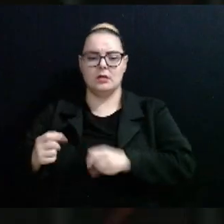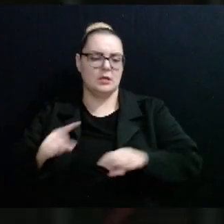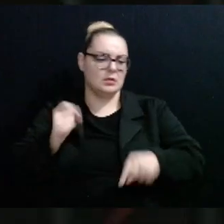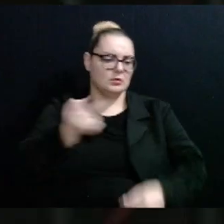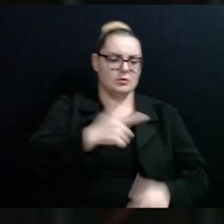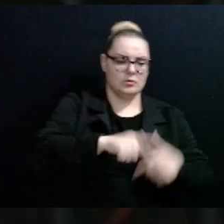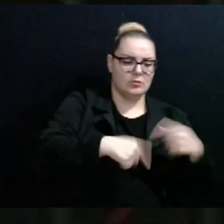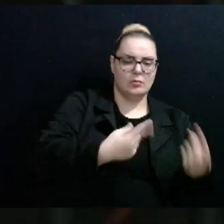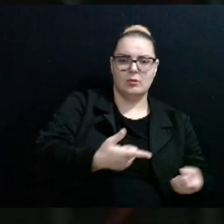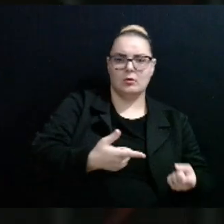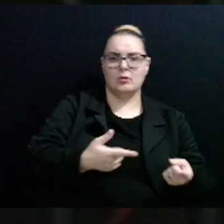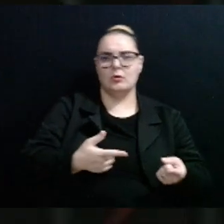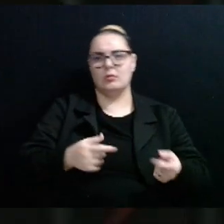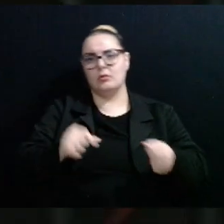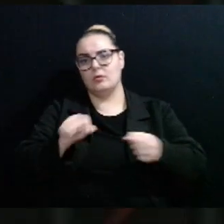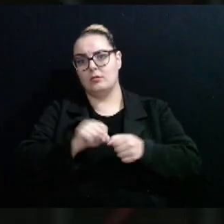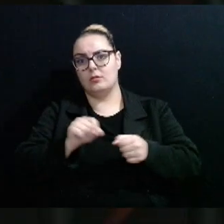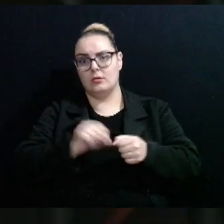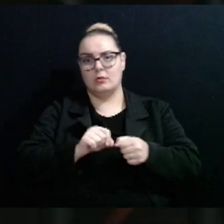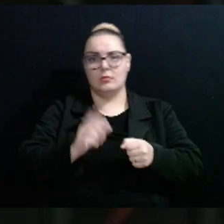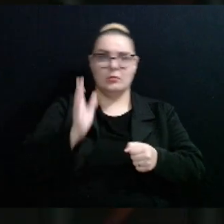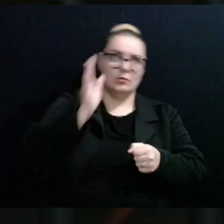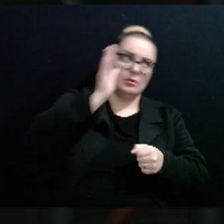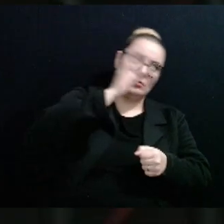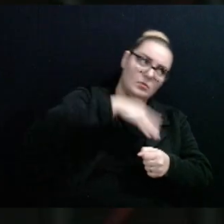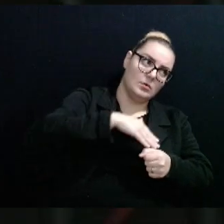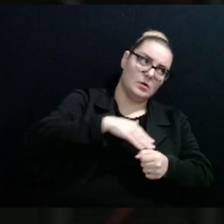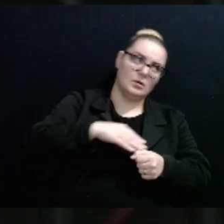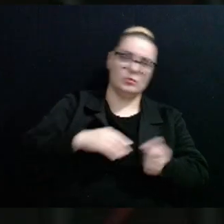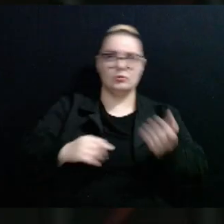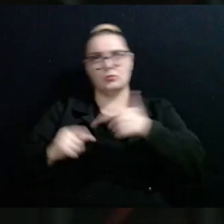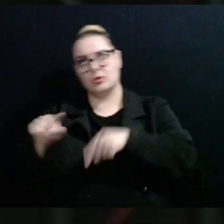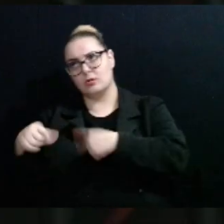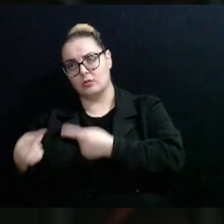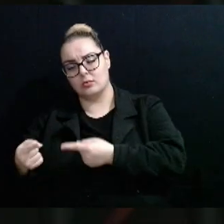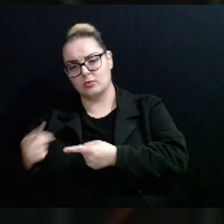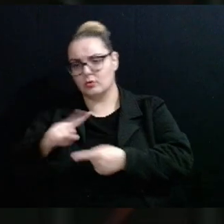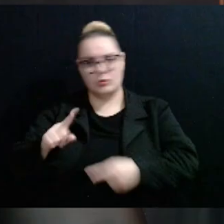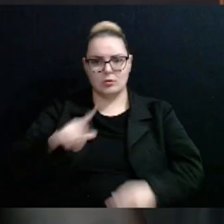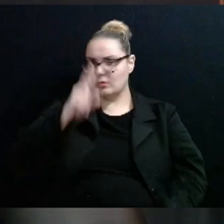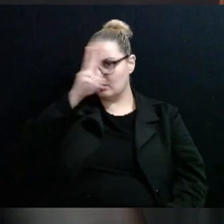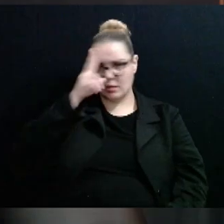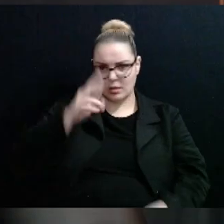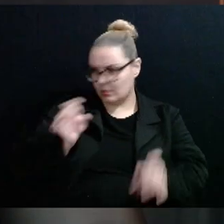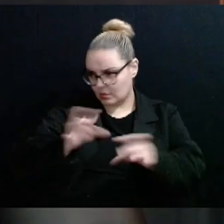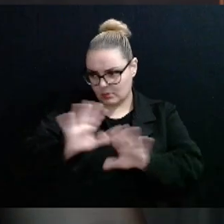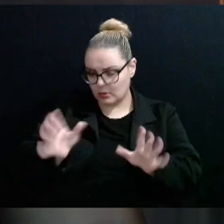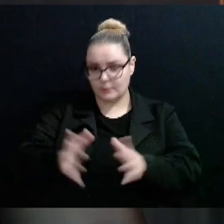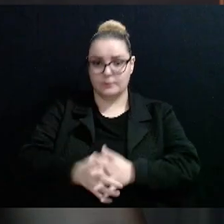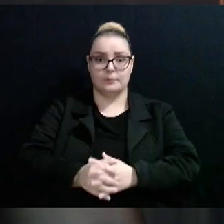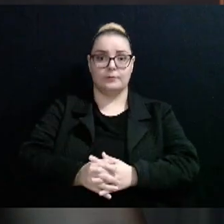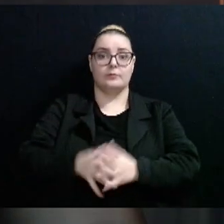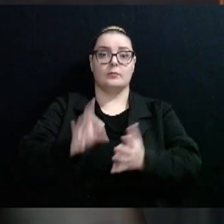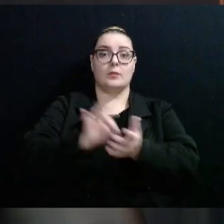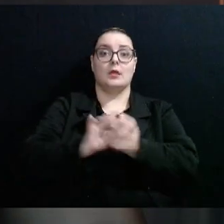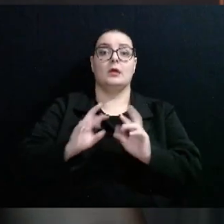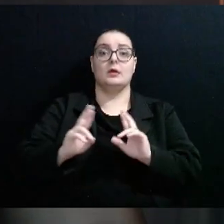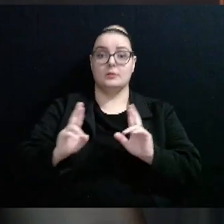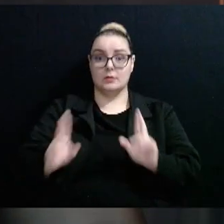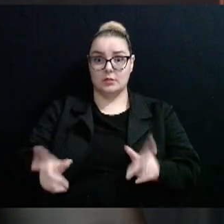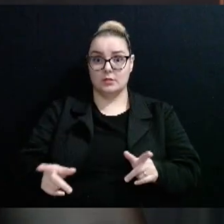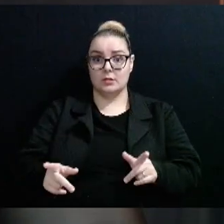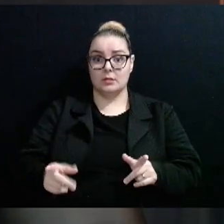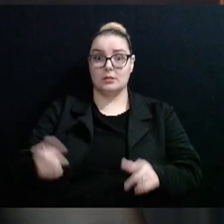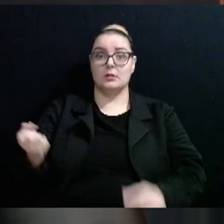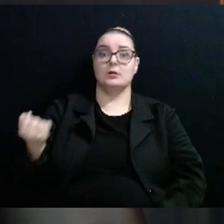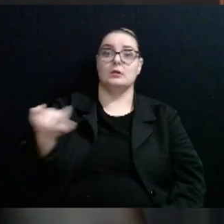faz mais mal do que o outro? Ou é álcool e fim? Na verdade, a diferença tá na quantidade de álcool que tá em